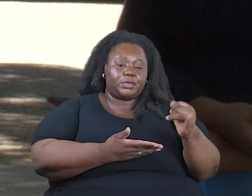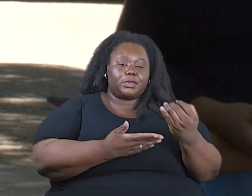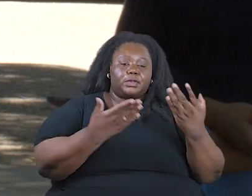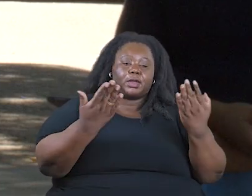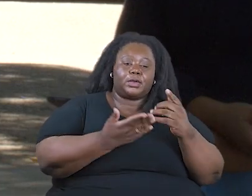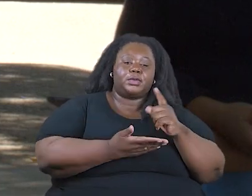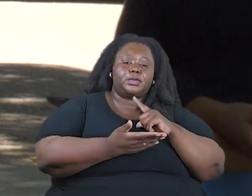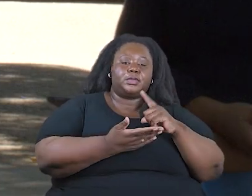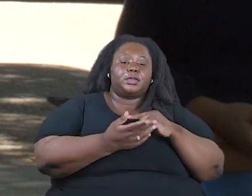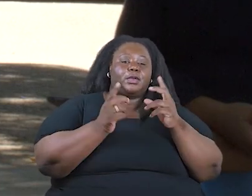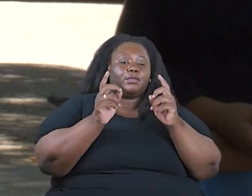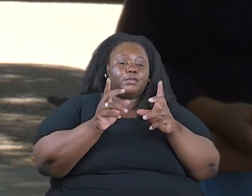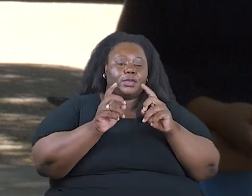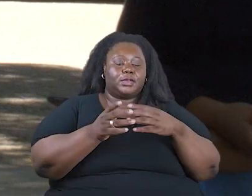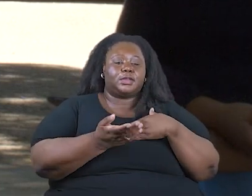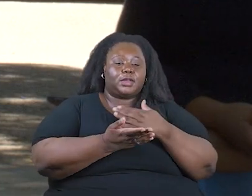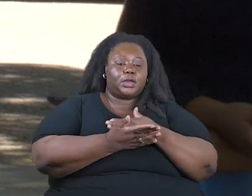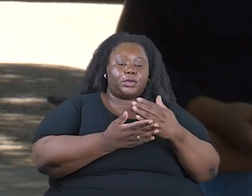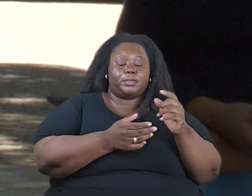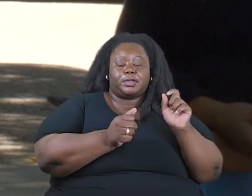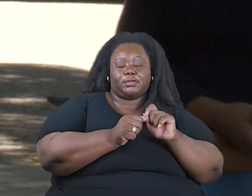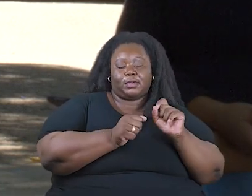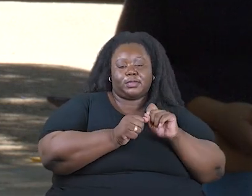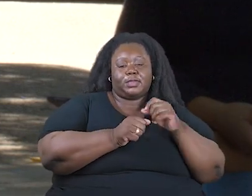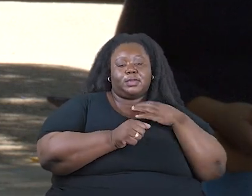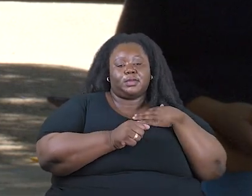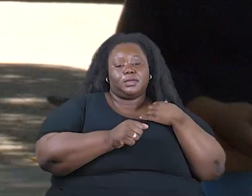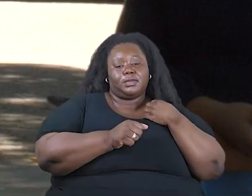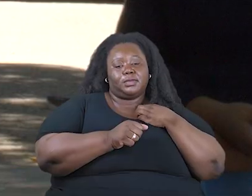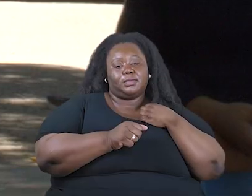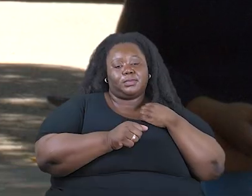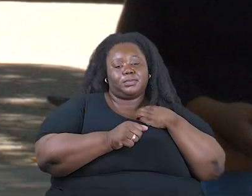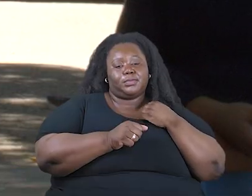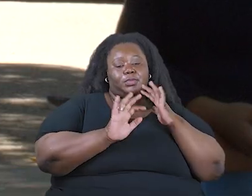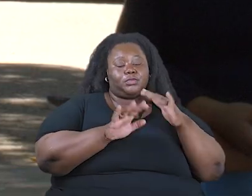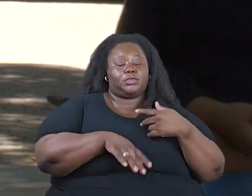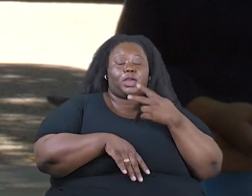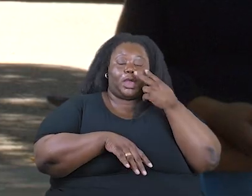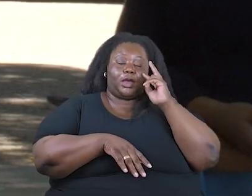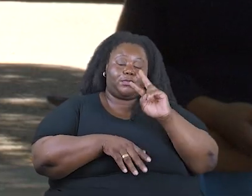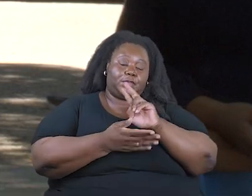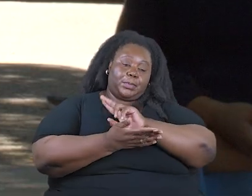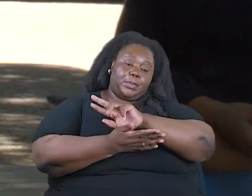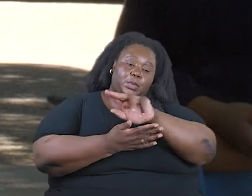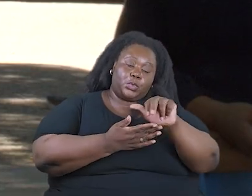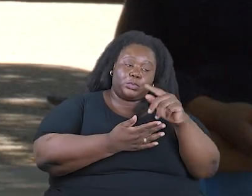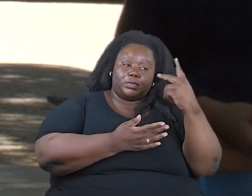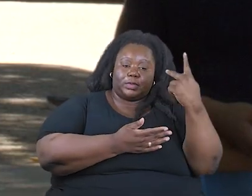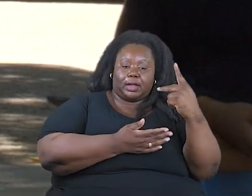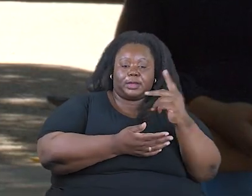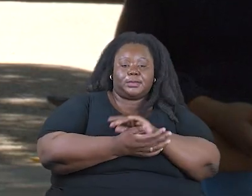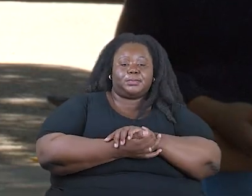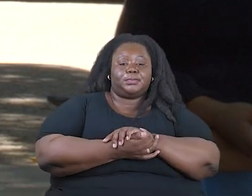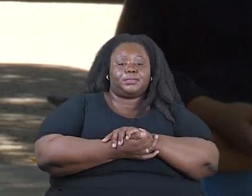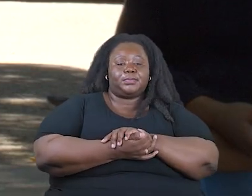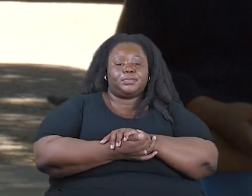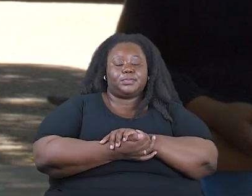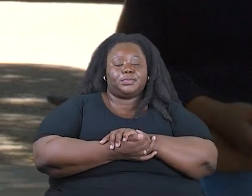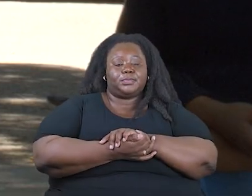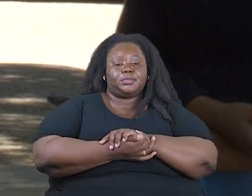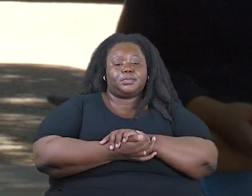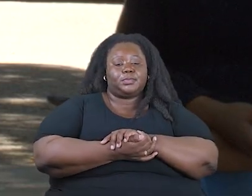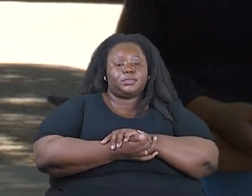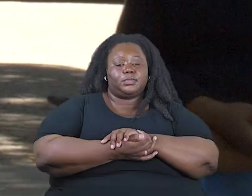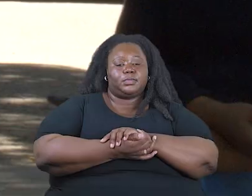que agora está vendendo trabalho e está começando a produzir. Então eu já vi alguns múltiplos dele que